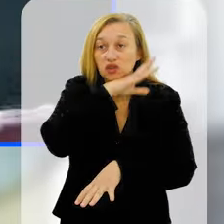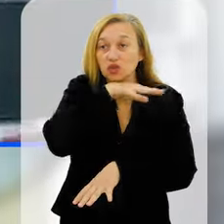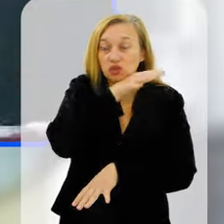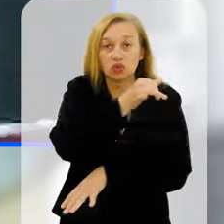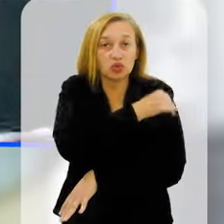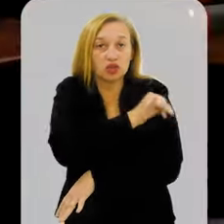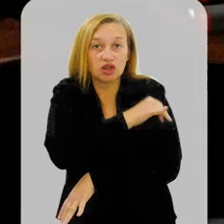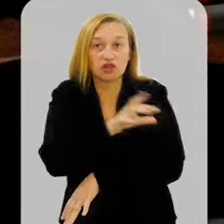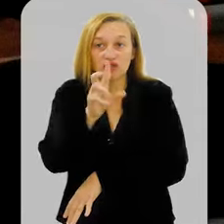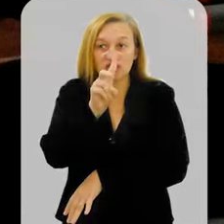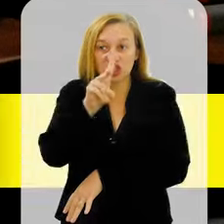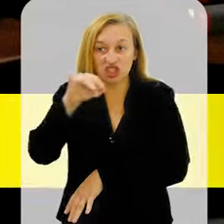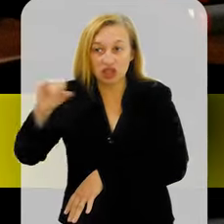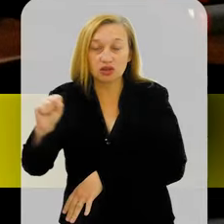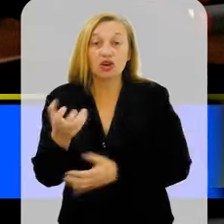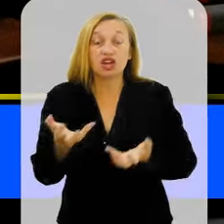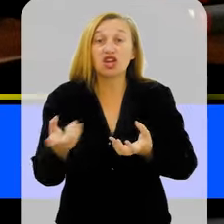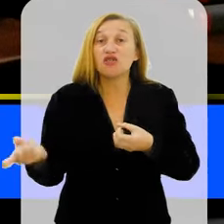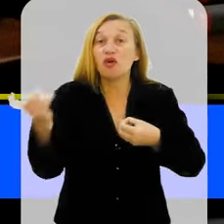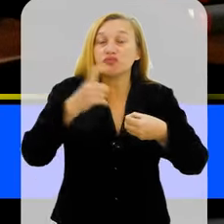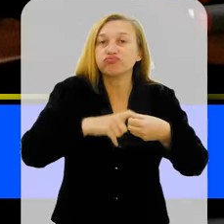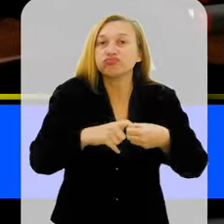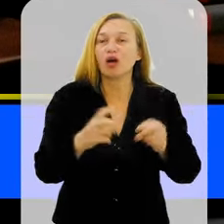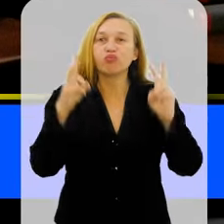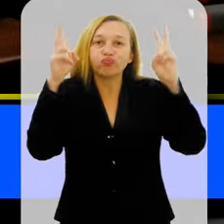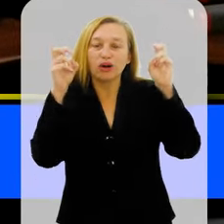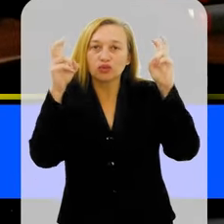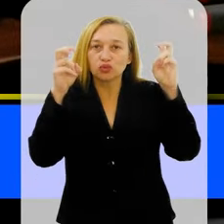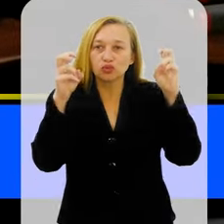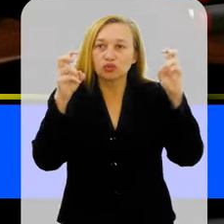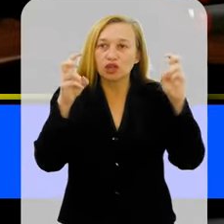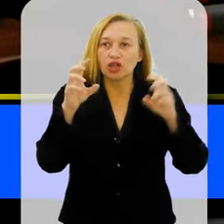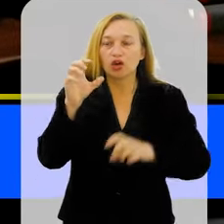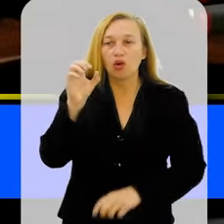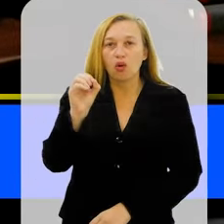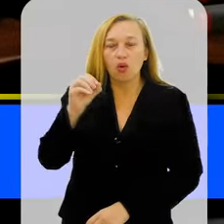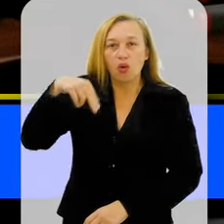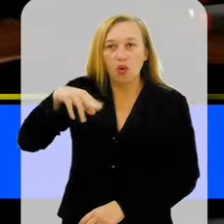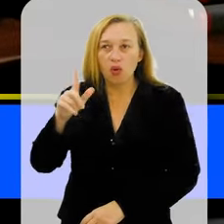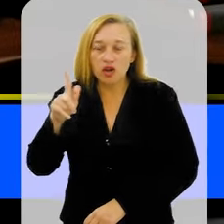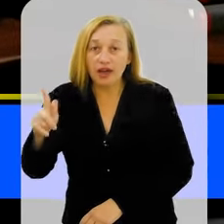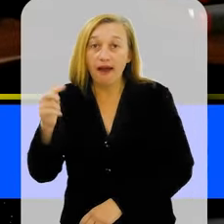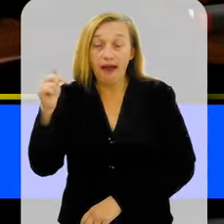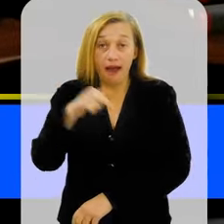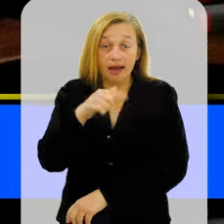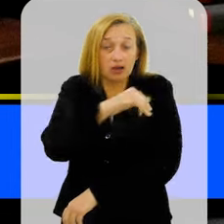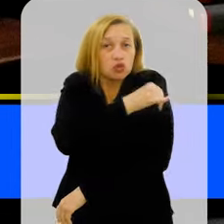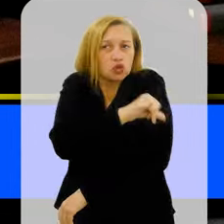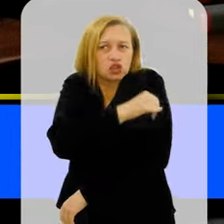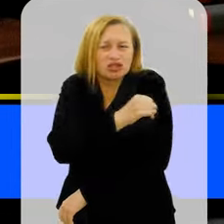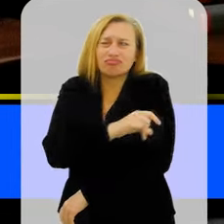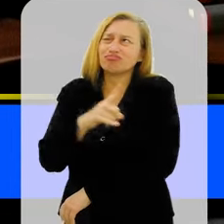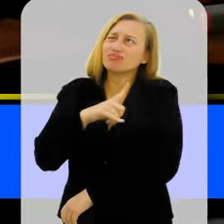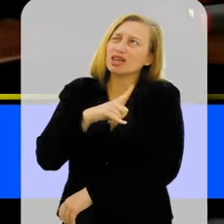Cordeiro. Bem, eu queria voltar ao assunto das ONGs, porque eu fiz um rápido levantamento e aqui no Rio de Janeiro nós temos, acho que,